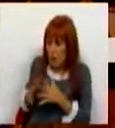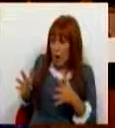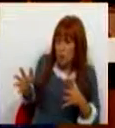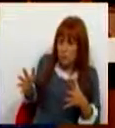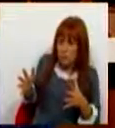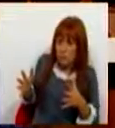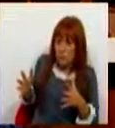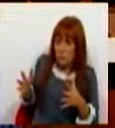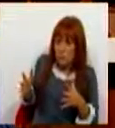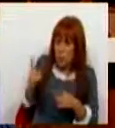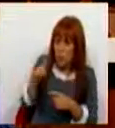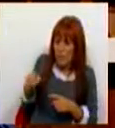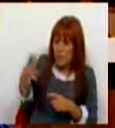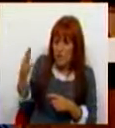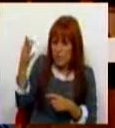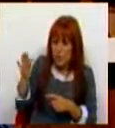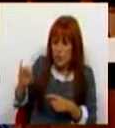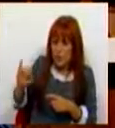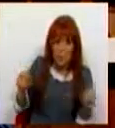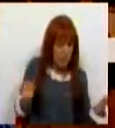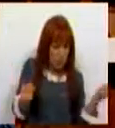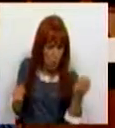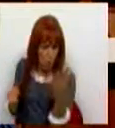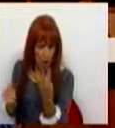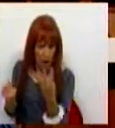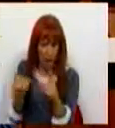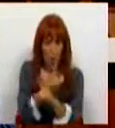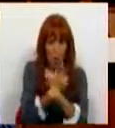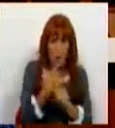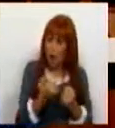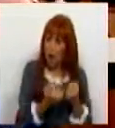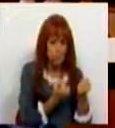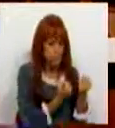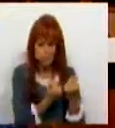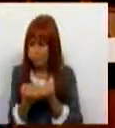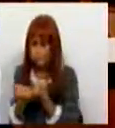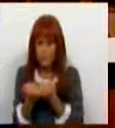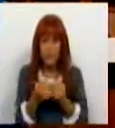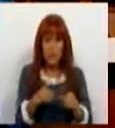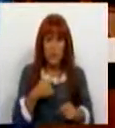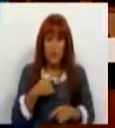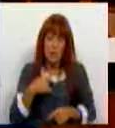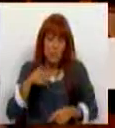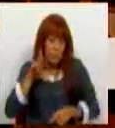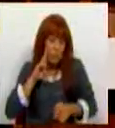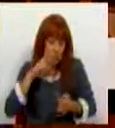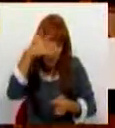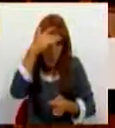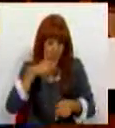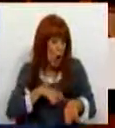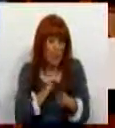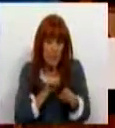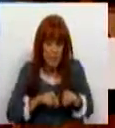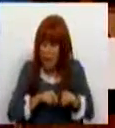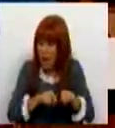crescer 1,5% do PIB. Estas 4 coisas não se conseguem fazer, na minha modesta opinião,